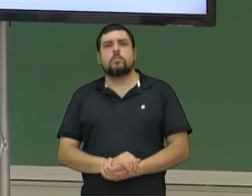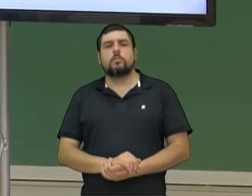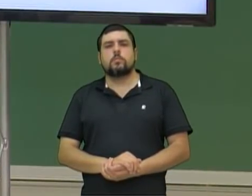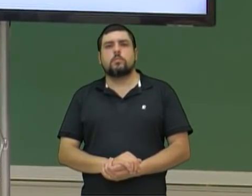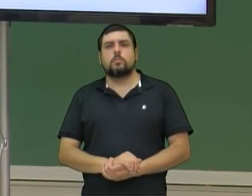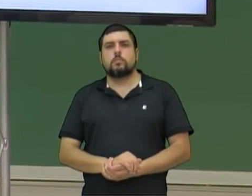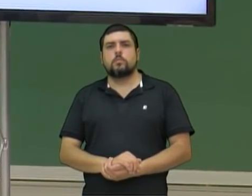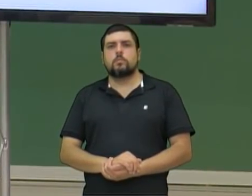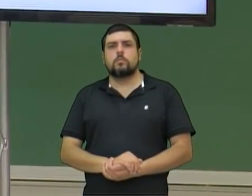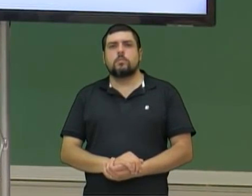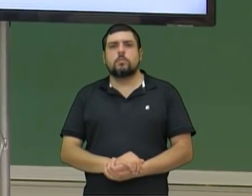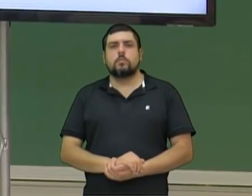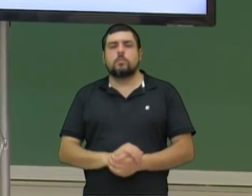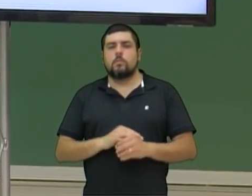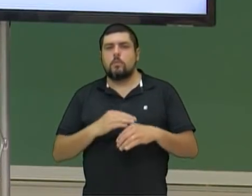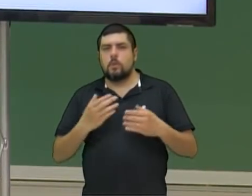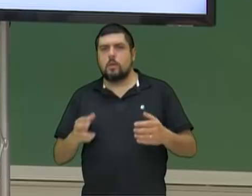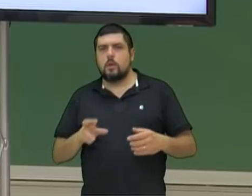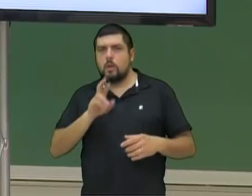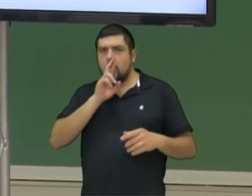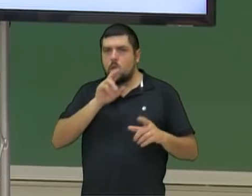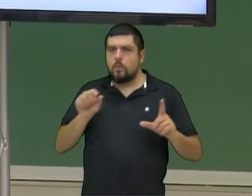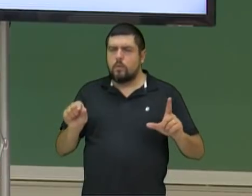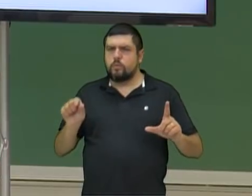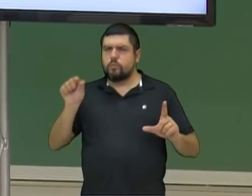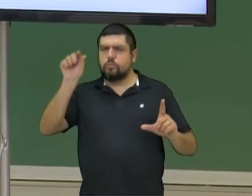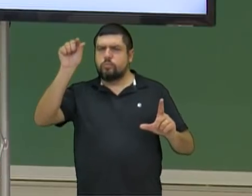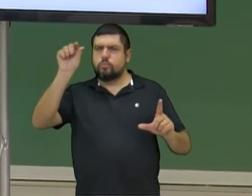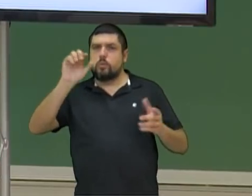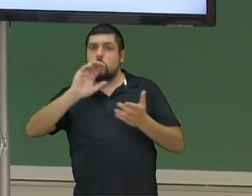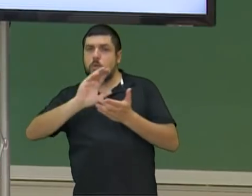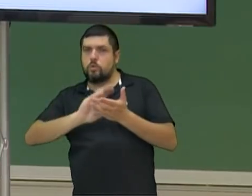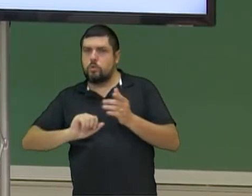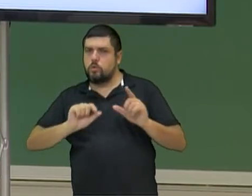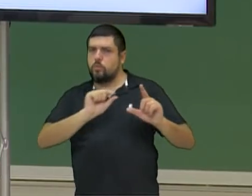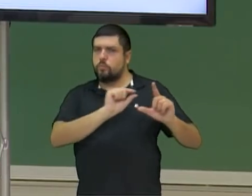5.343. Então, resolvendo essa conta, nós temos um aumento de